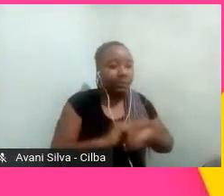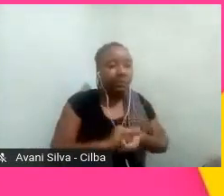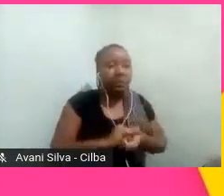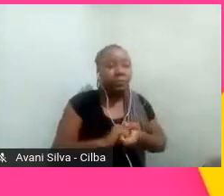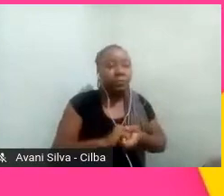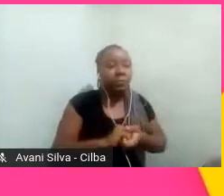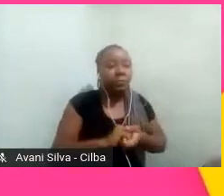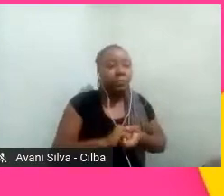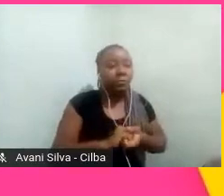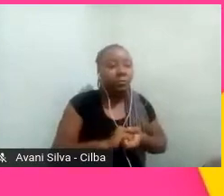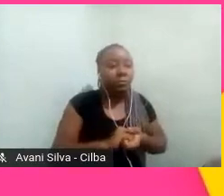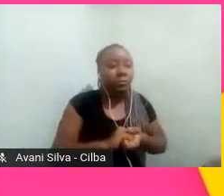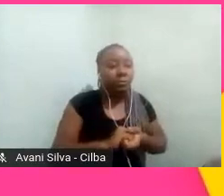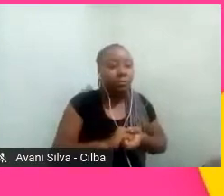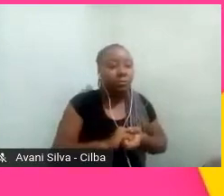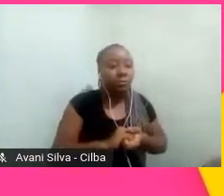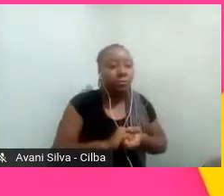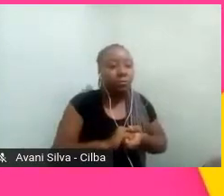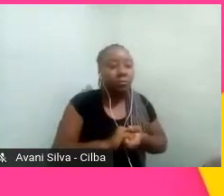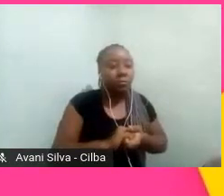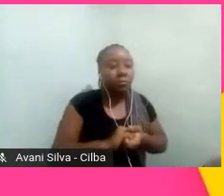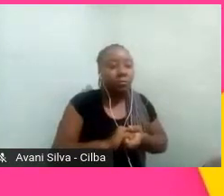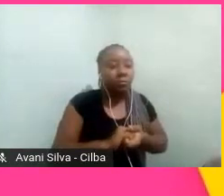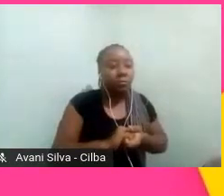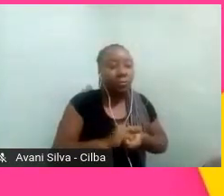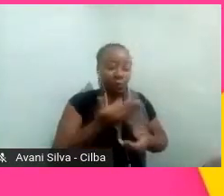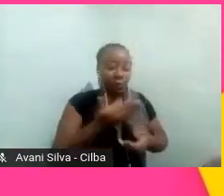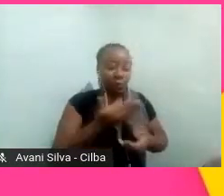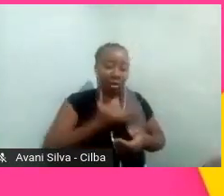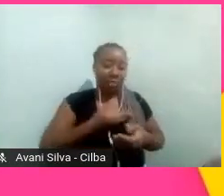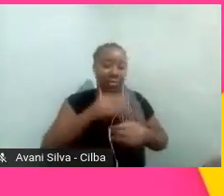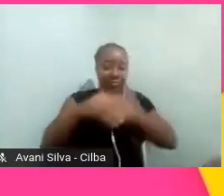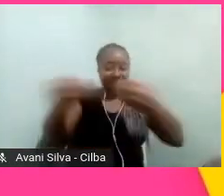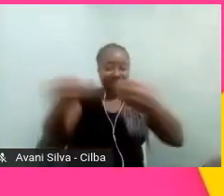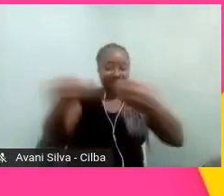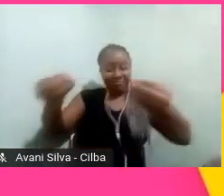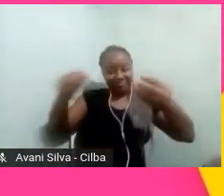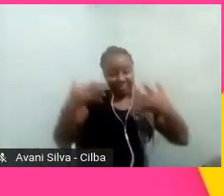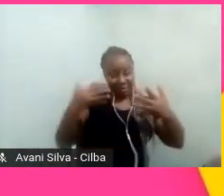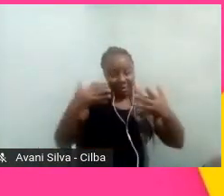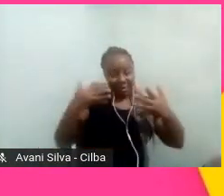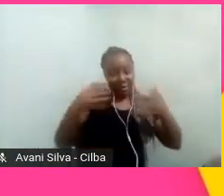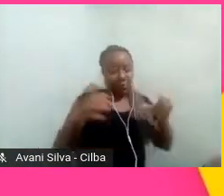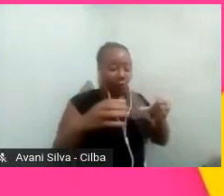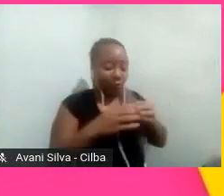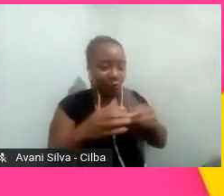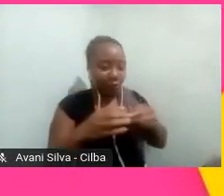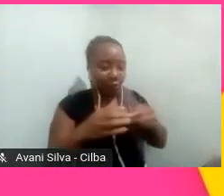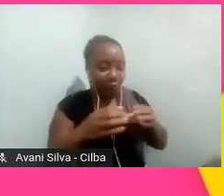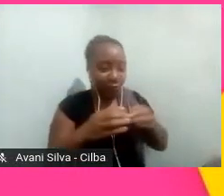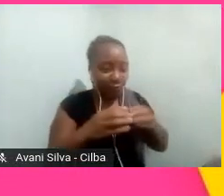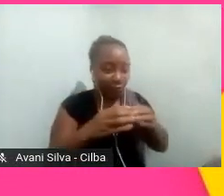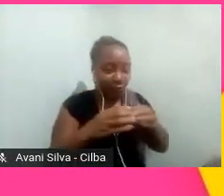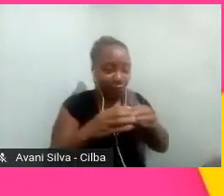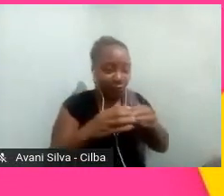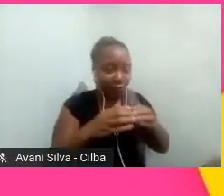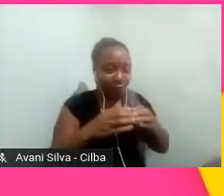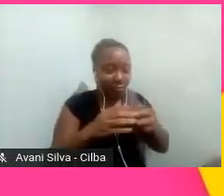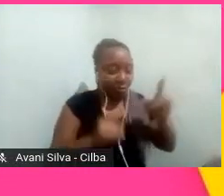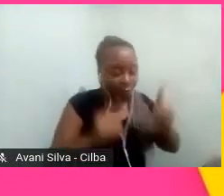aqui minha maletinha de Arduino que eu ganhei dos meus amigos do grupo robô livre.